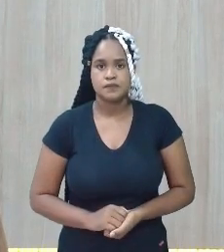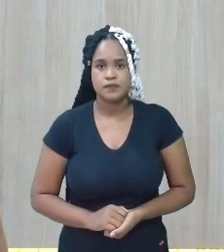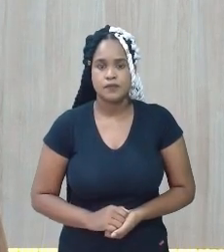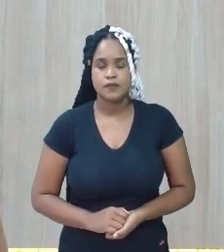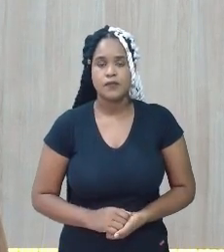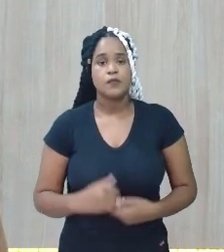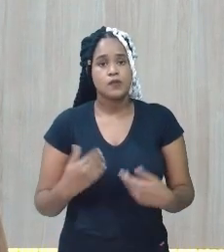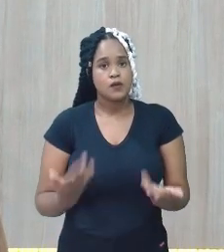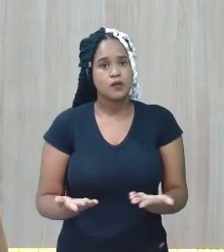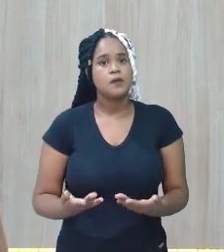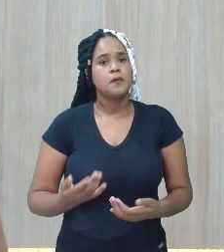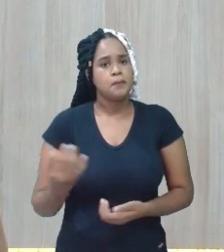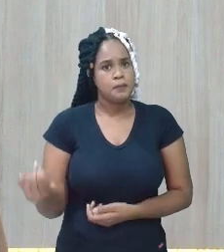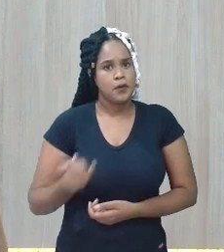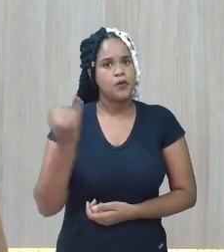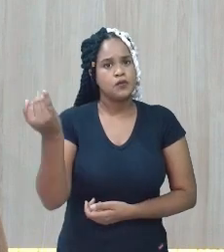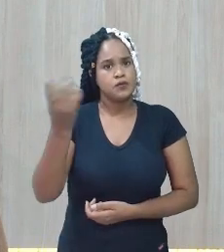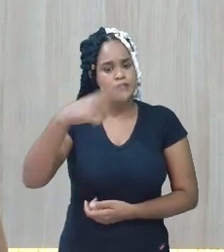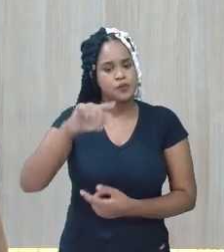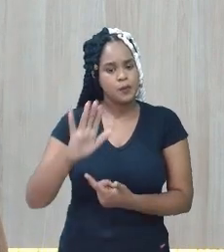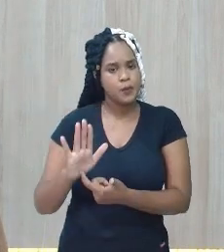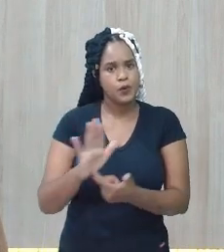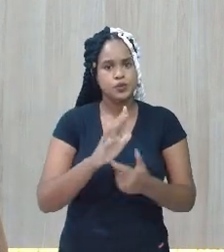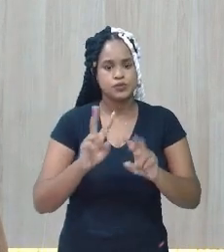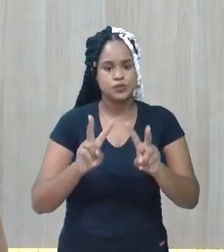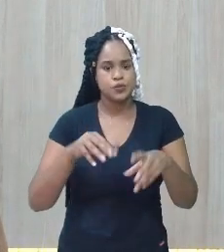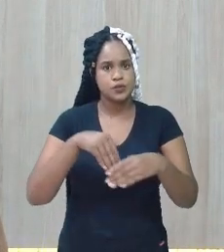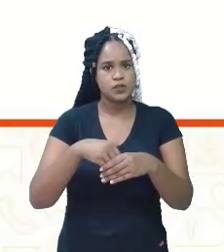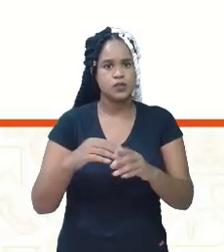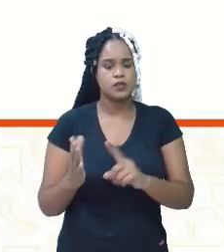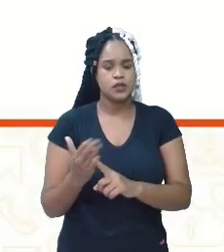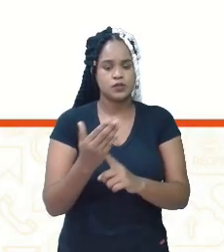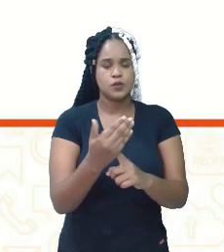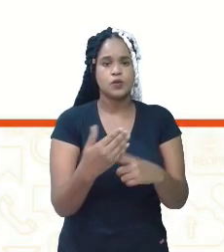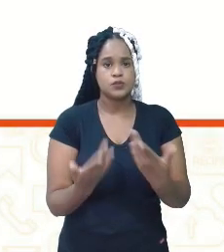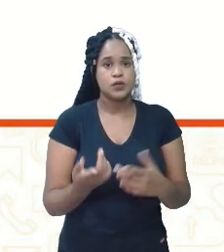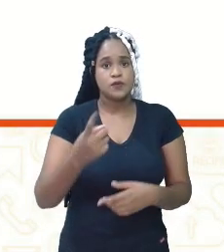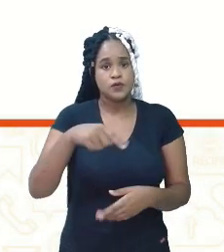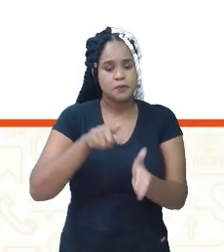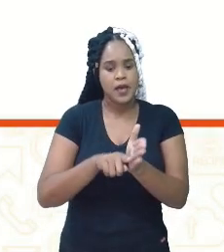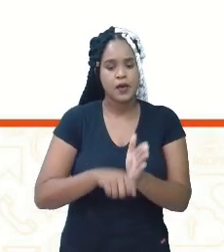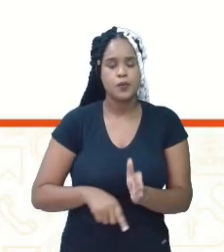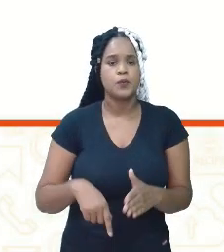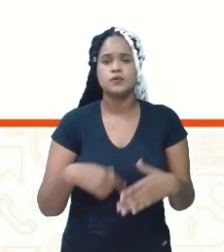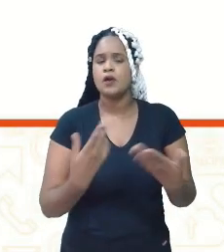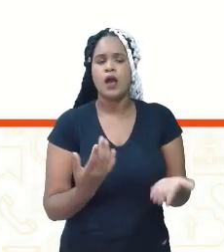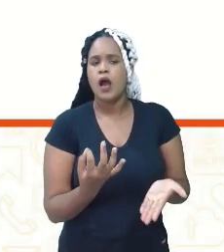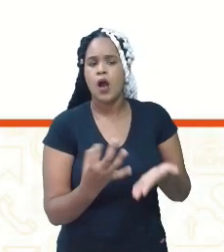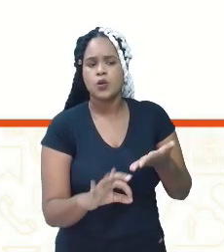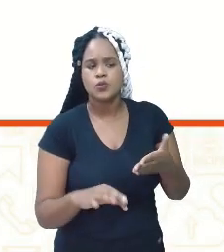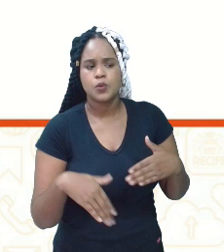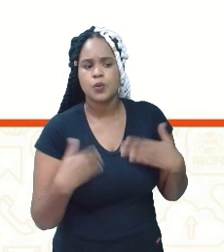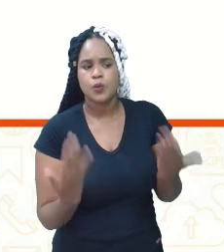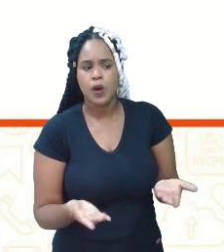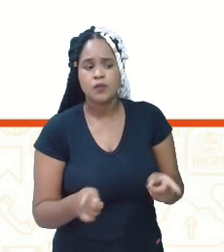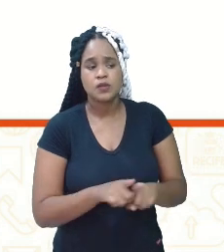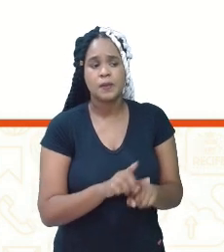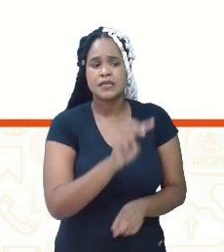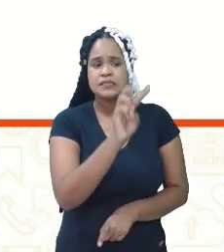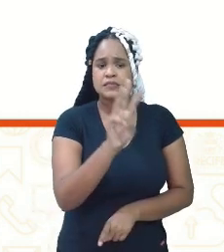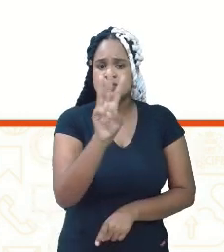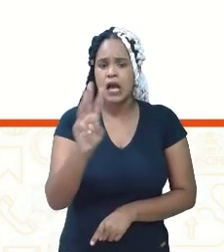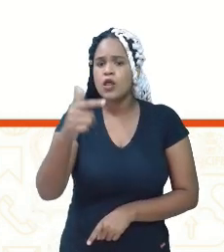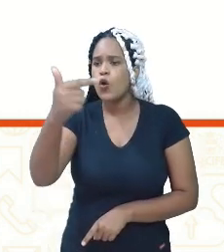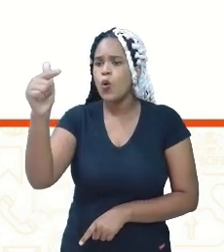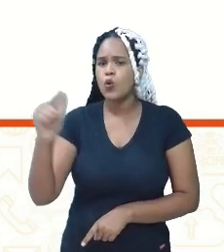importante reforçar ainda mais nesse ambiente digital quem é o autor e se existem outros sites noticiando o mesmo fato. E aí